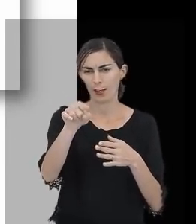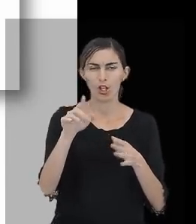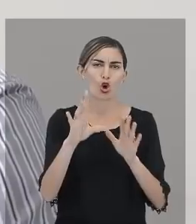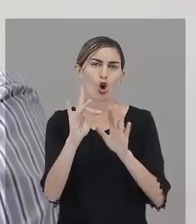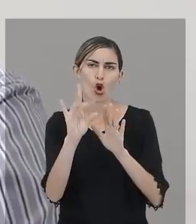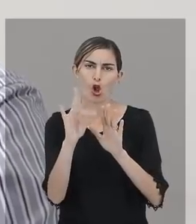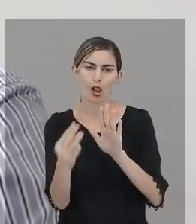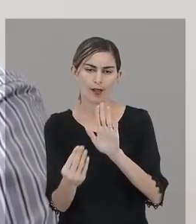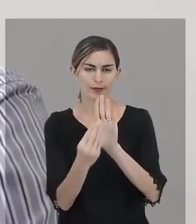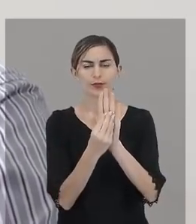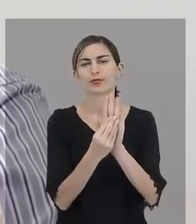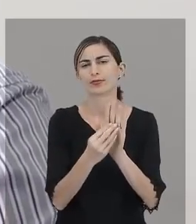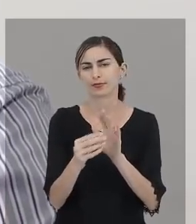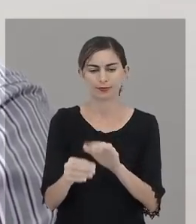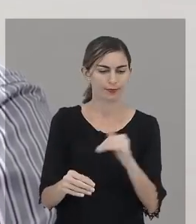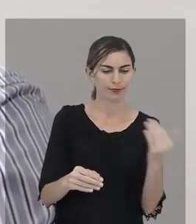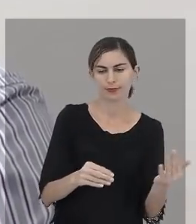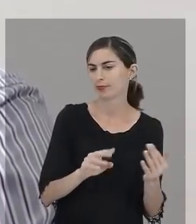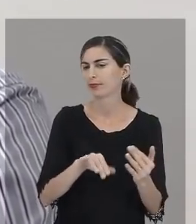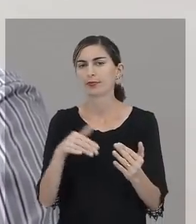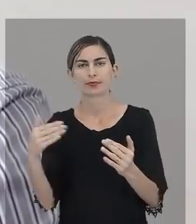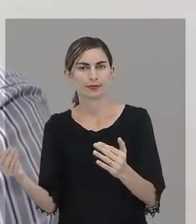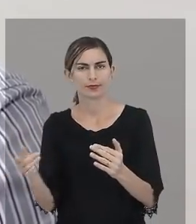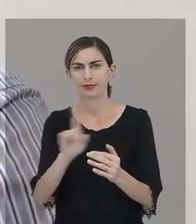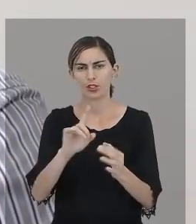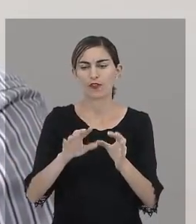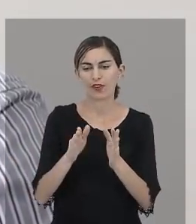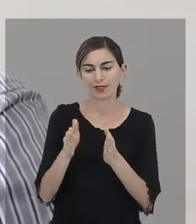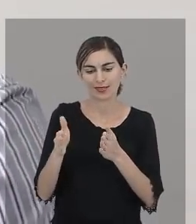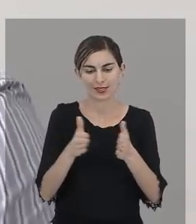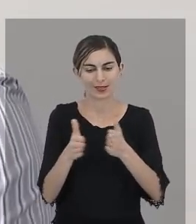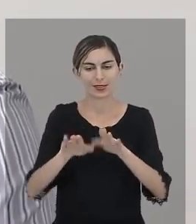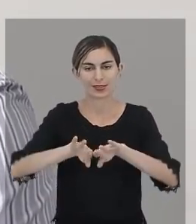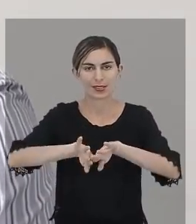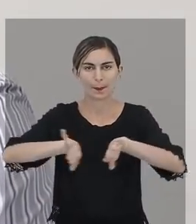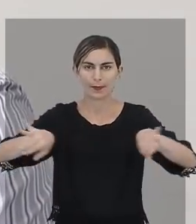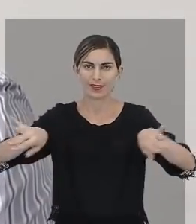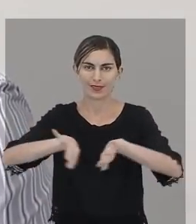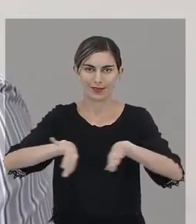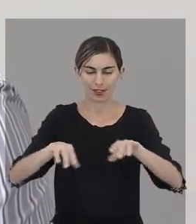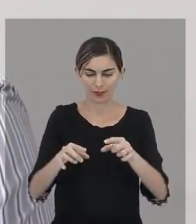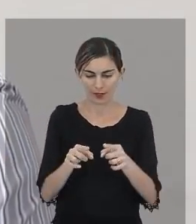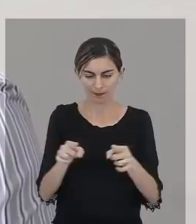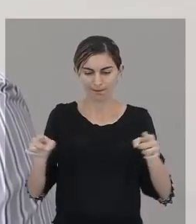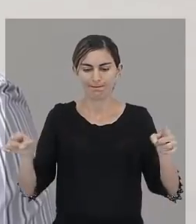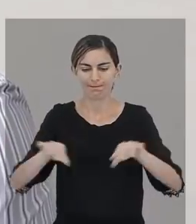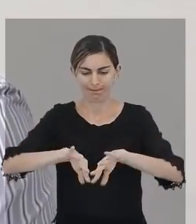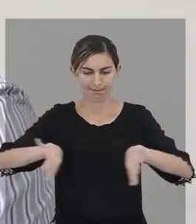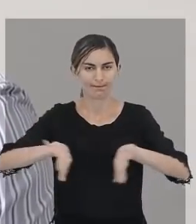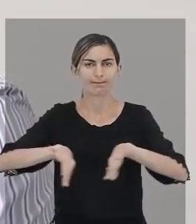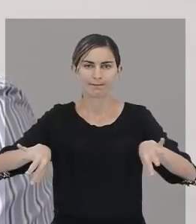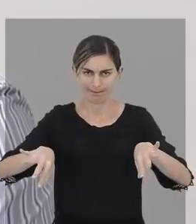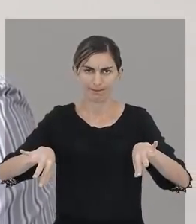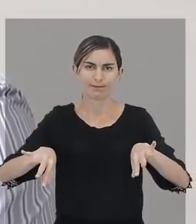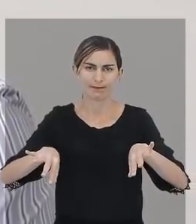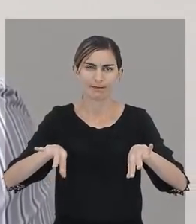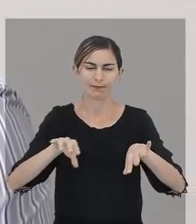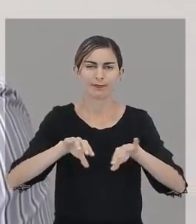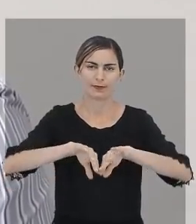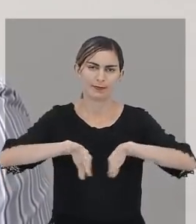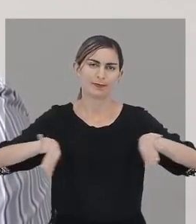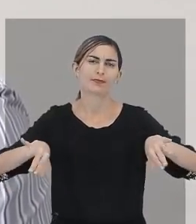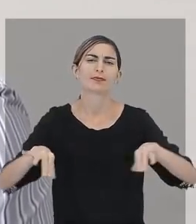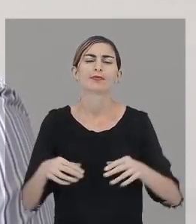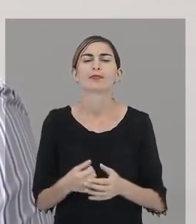ele não vai estar colado nem na esquerda nem na direita, vai ter esse distanciamentozinho aí, que é justamente essa distância